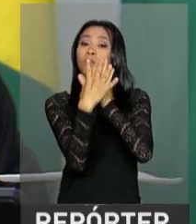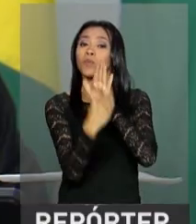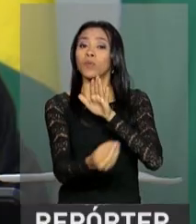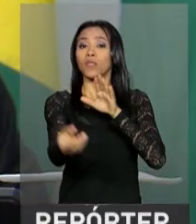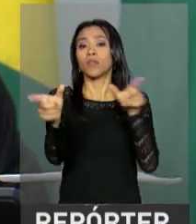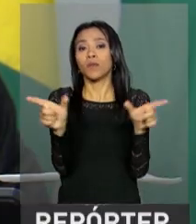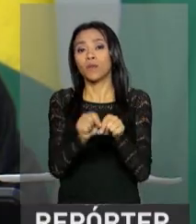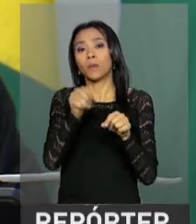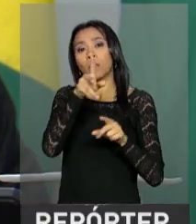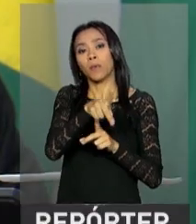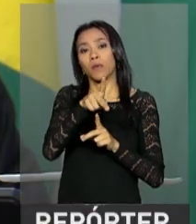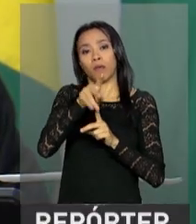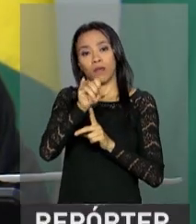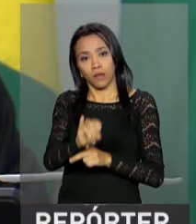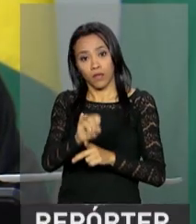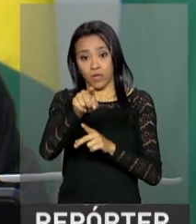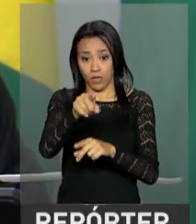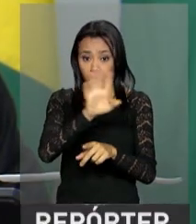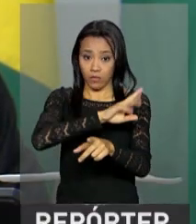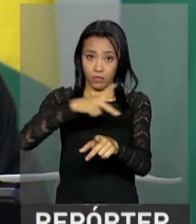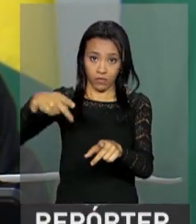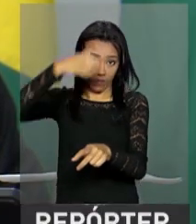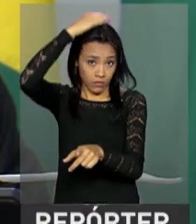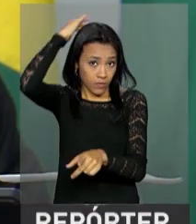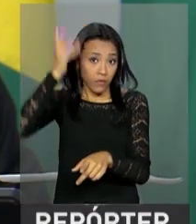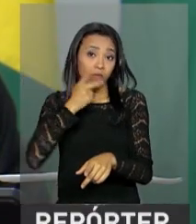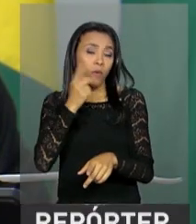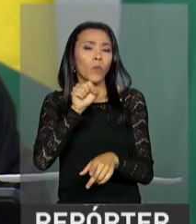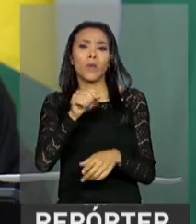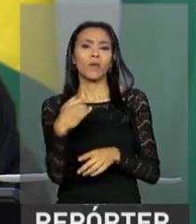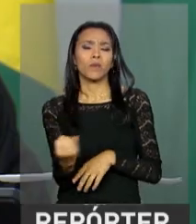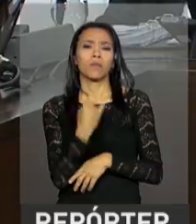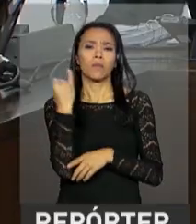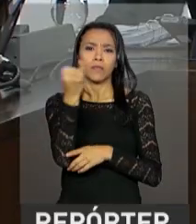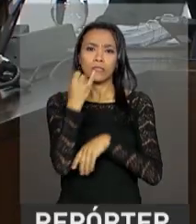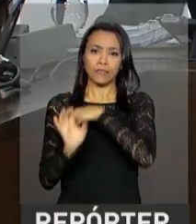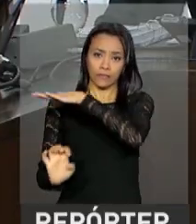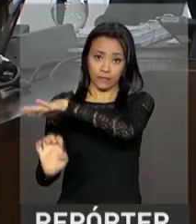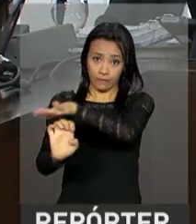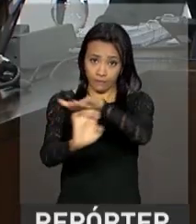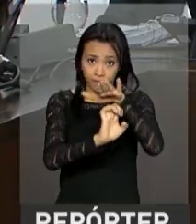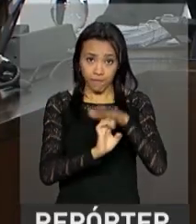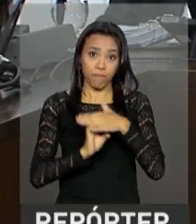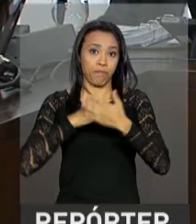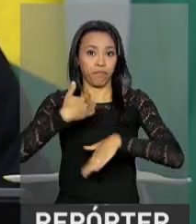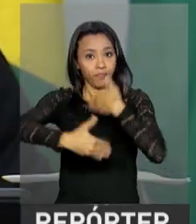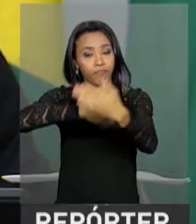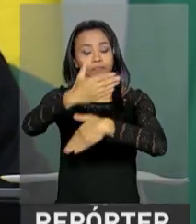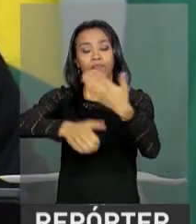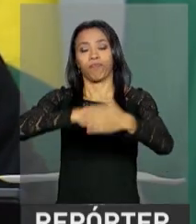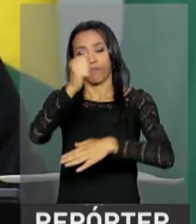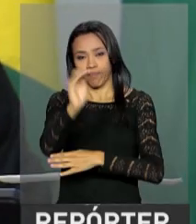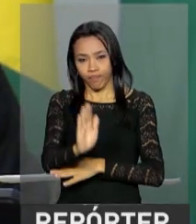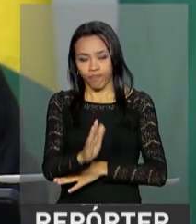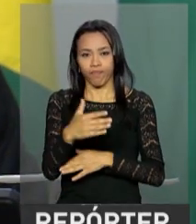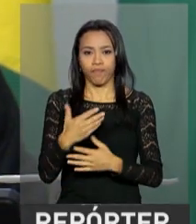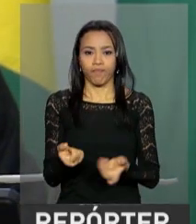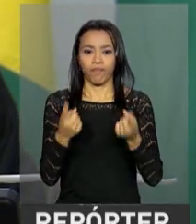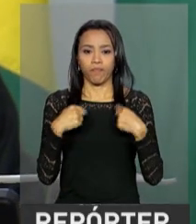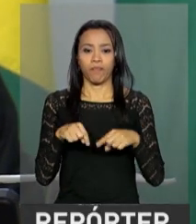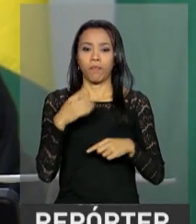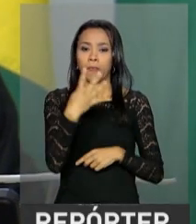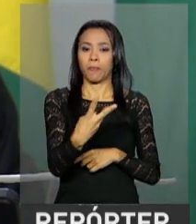Investimentos, o presidente Michel Temer reafirmou a importância da iniciativa privada para o desenvolvimento do país. Serão